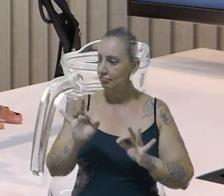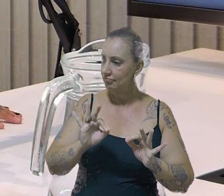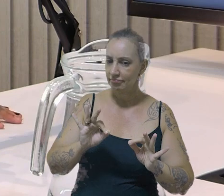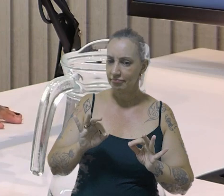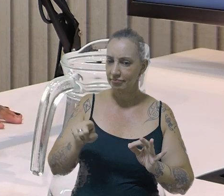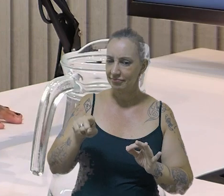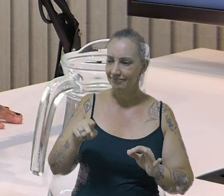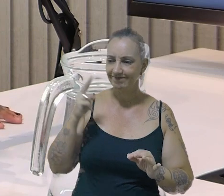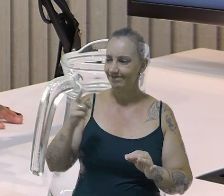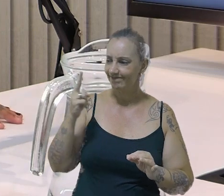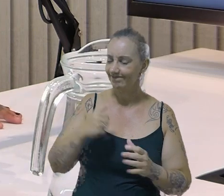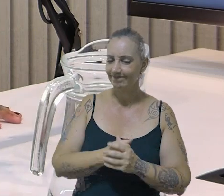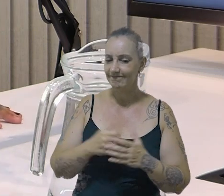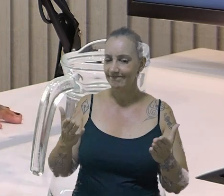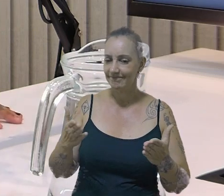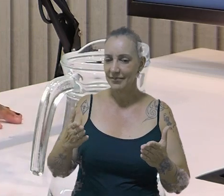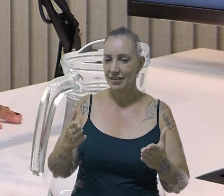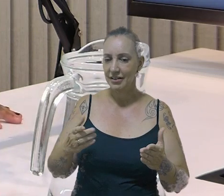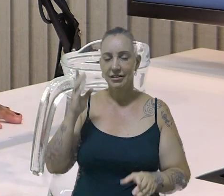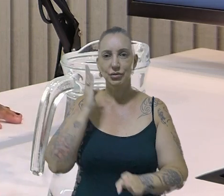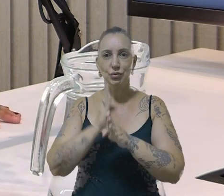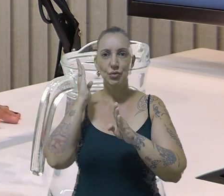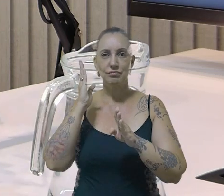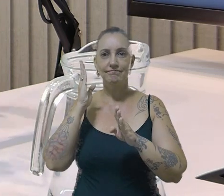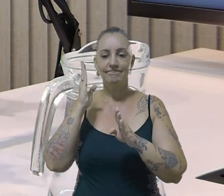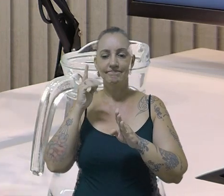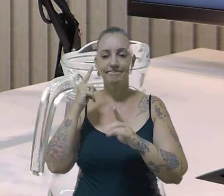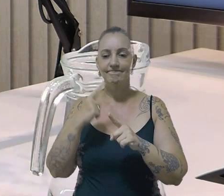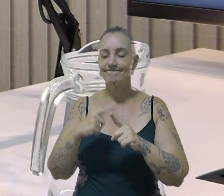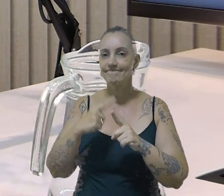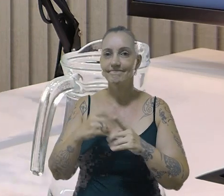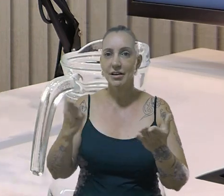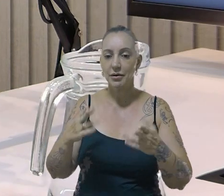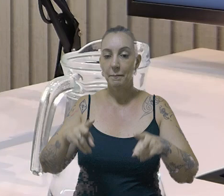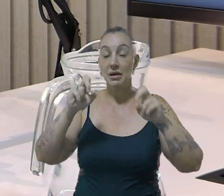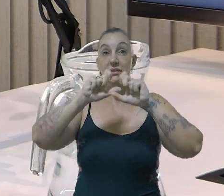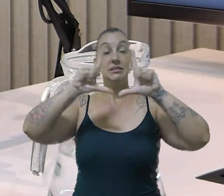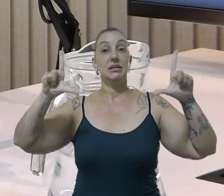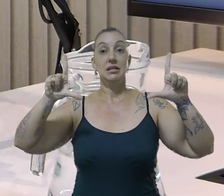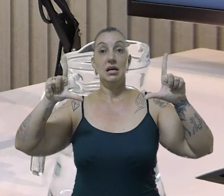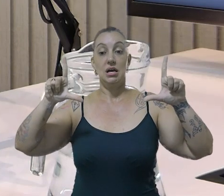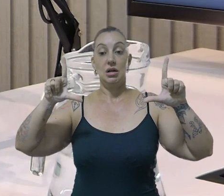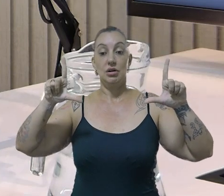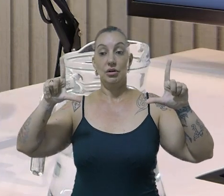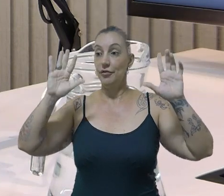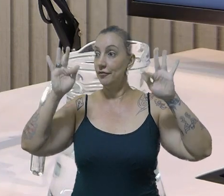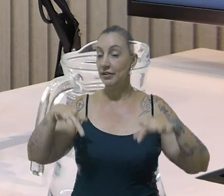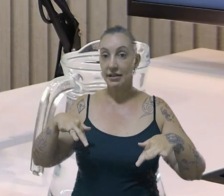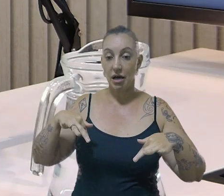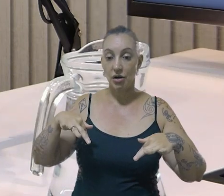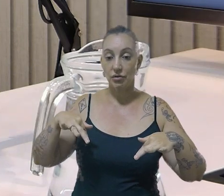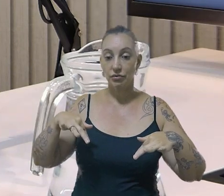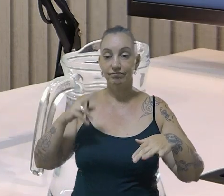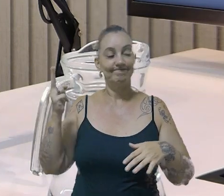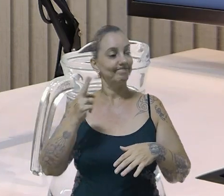isso aí não vai funcionar agora acabei de descobrir que isso aí não funciona porque agora que a gente viu o cenário finalmente agora que a gente viu tudo Finalmente eu acho